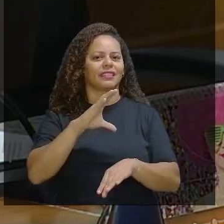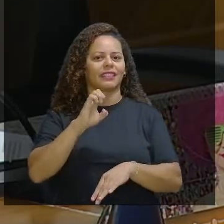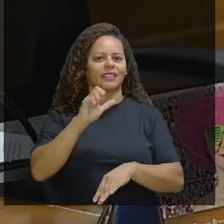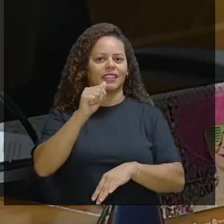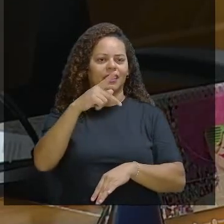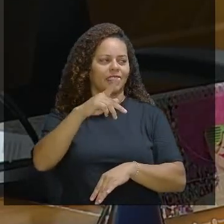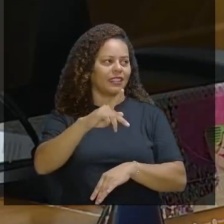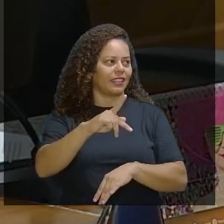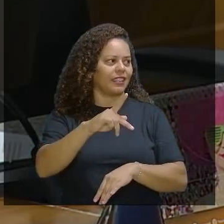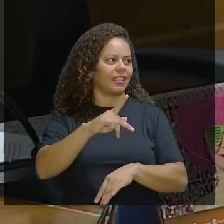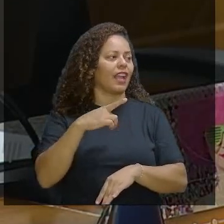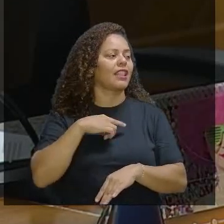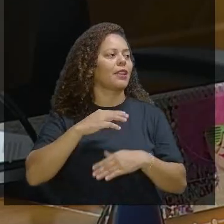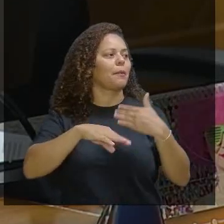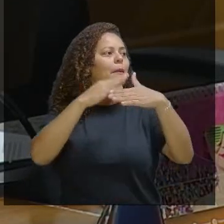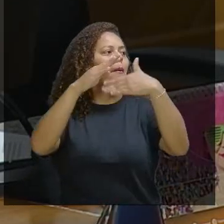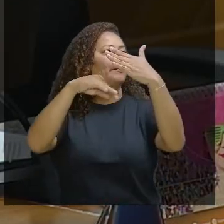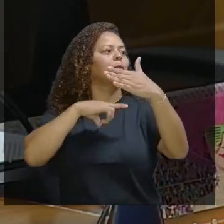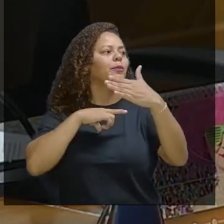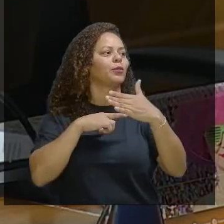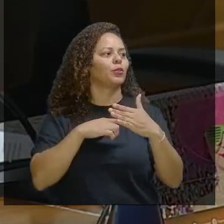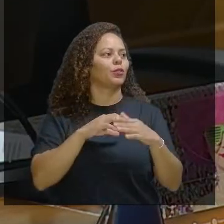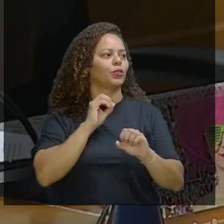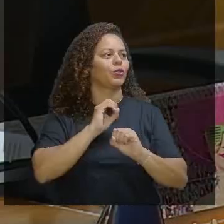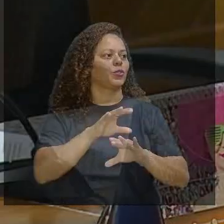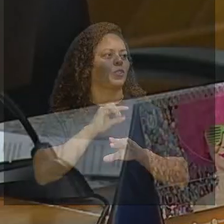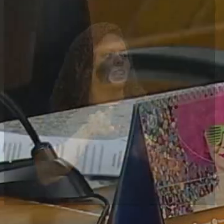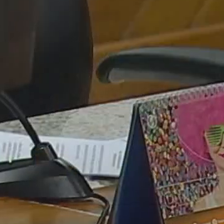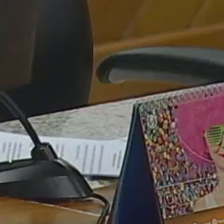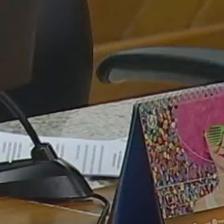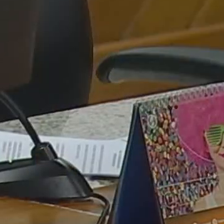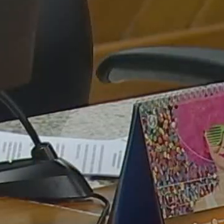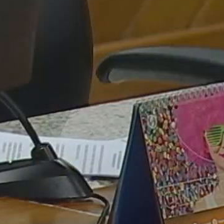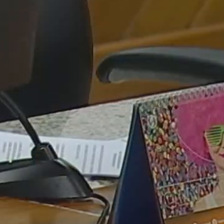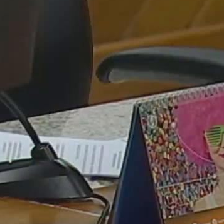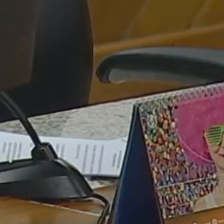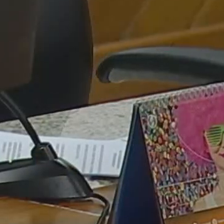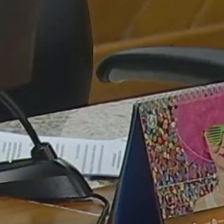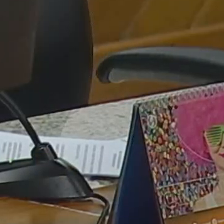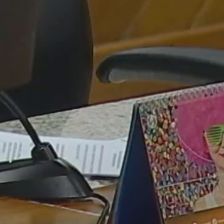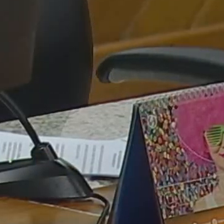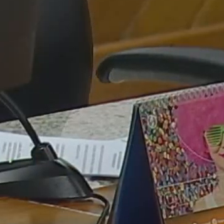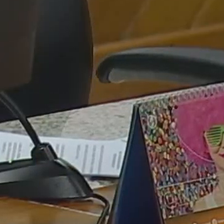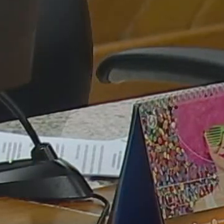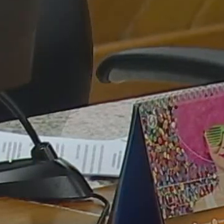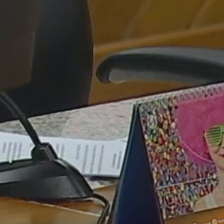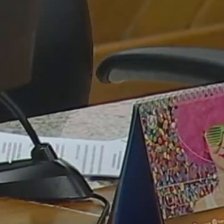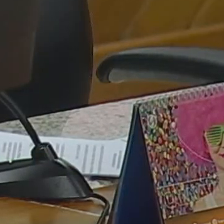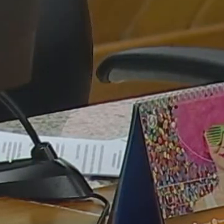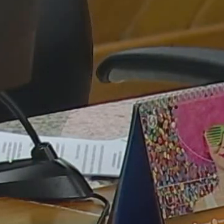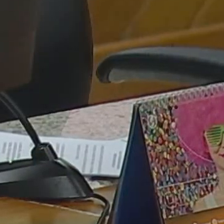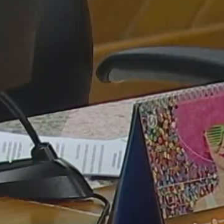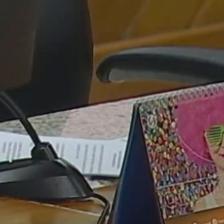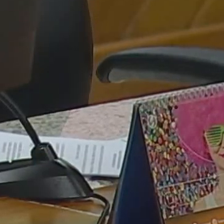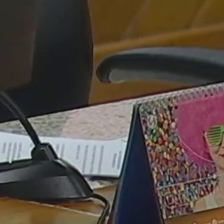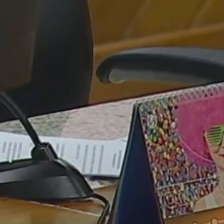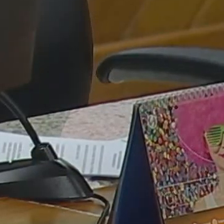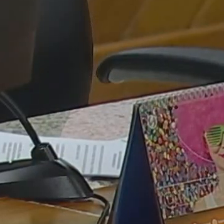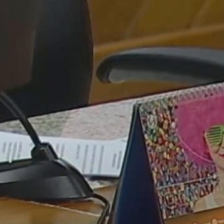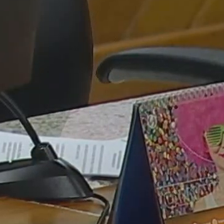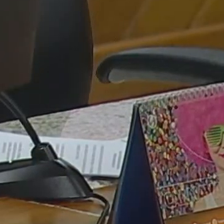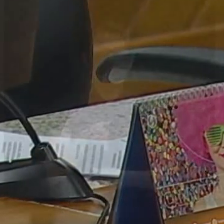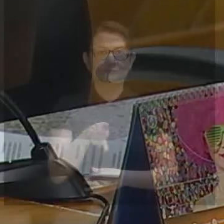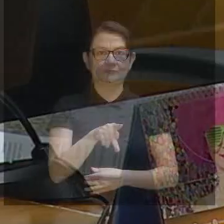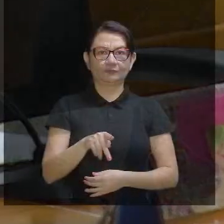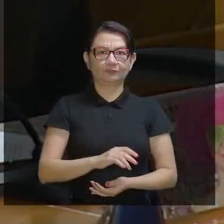SEAP, contribuindo para o desenvolvimento educacional em nível estadual. No ensino superior, foi professora da